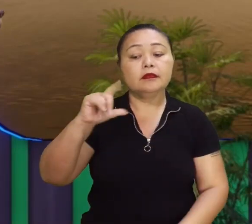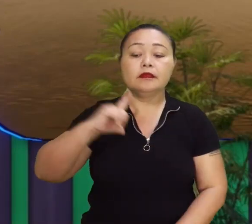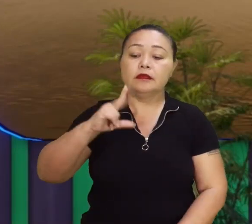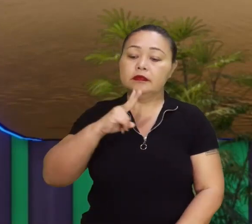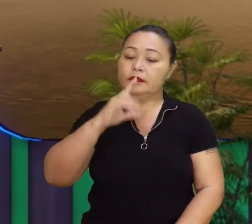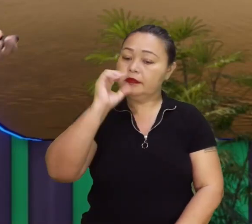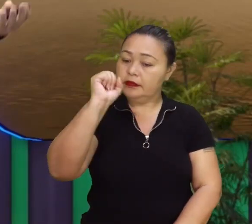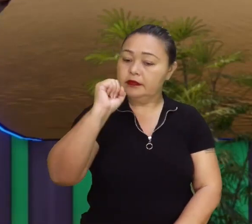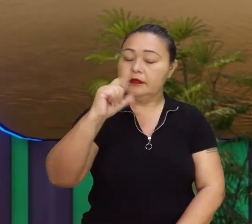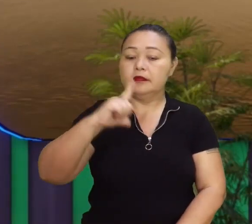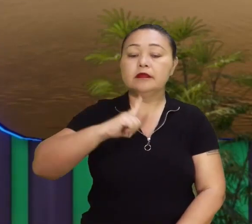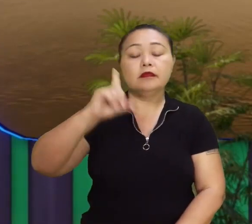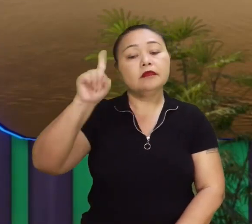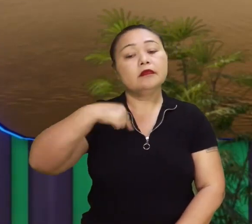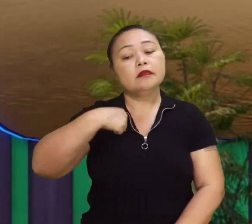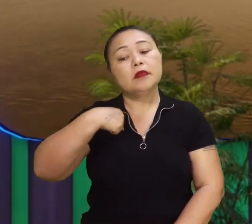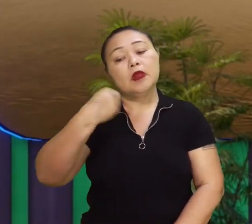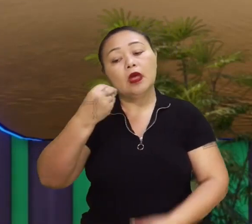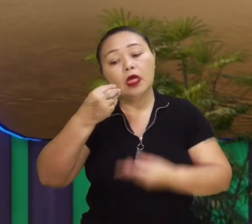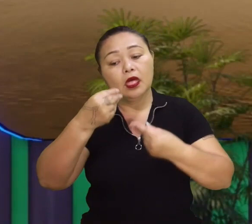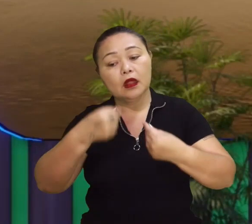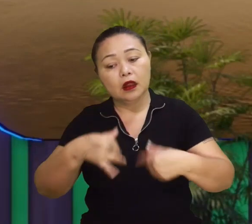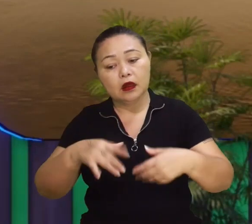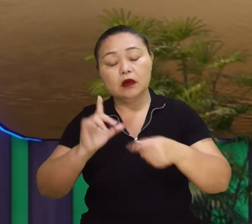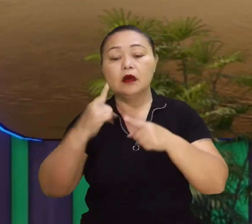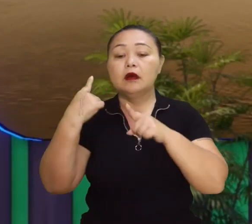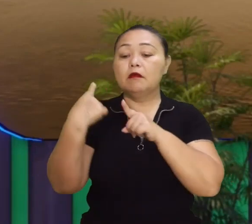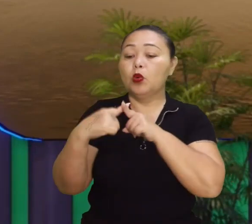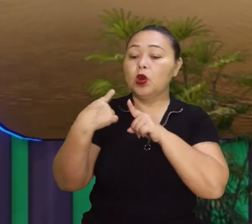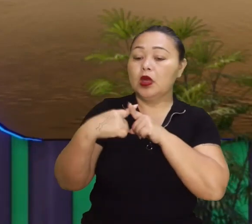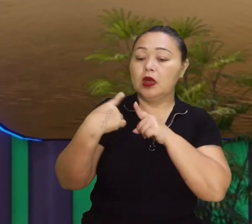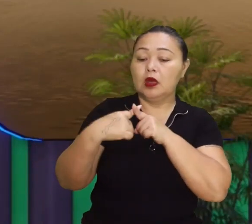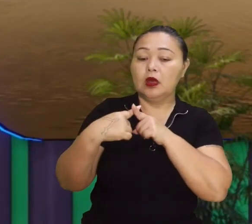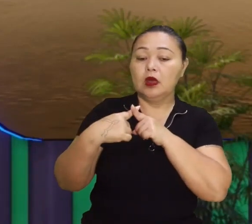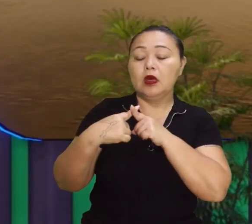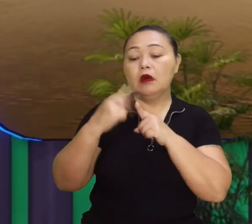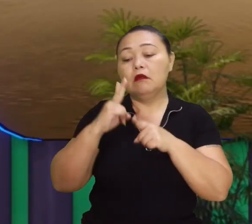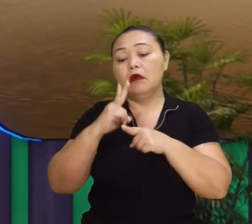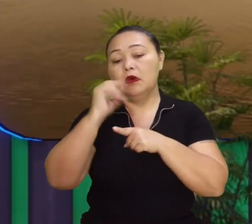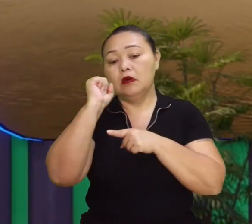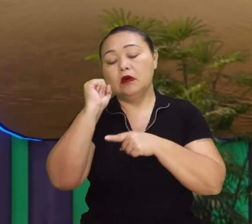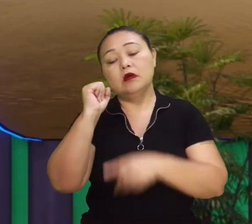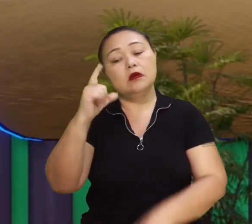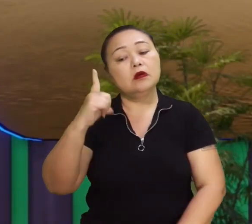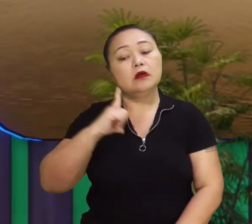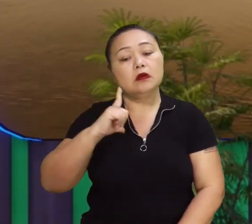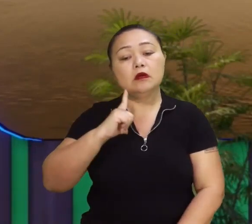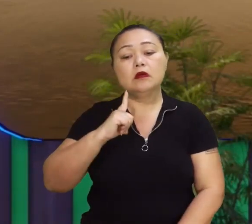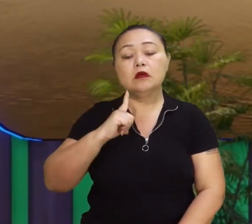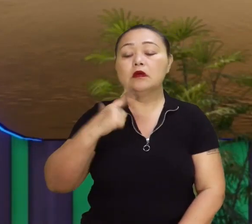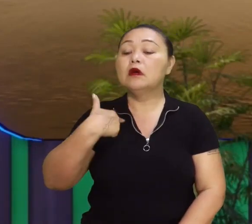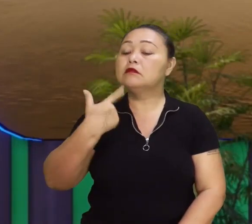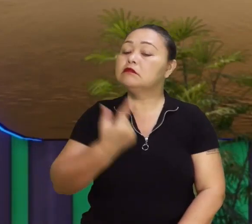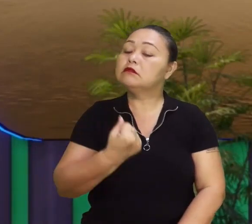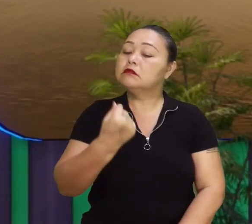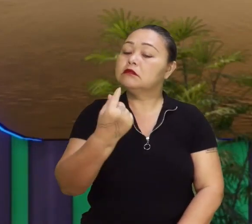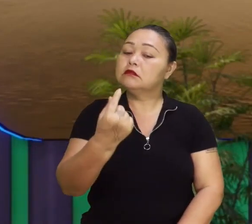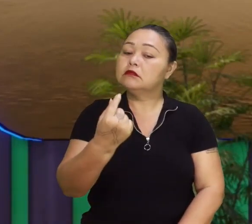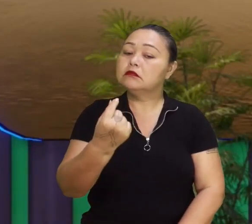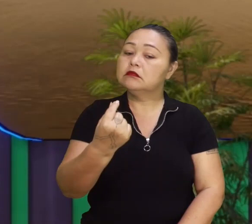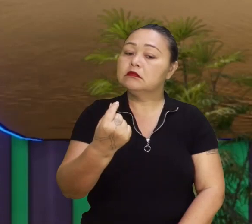mesmo tempo, um ponto frágil. Por que um ponto forte? Porque